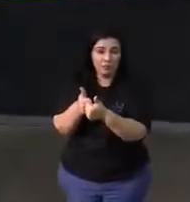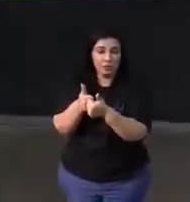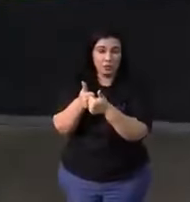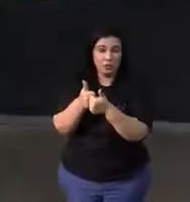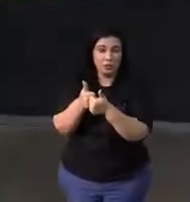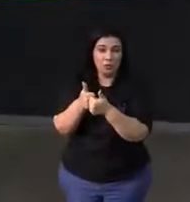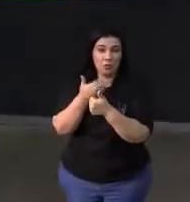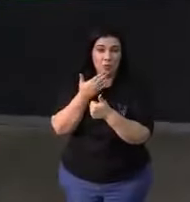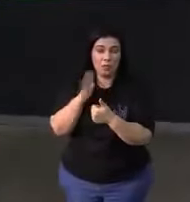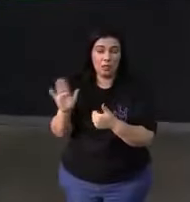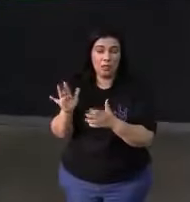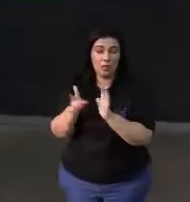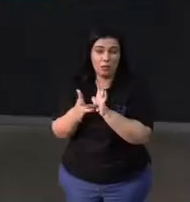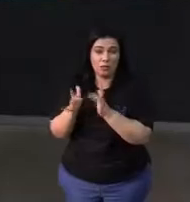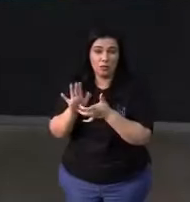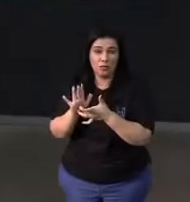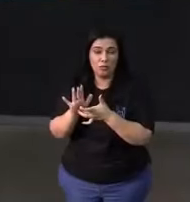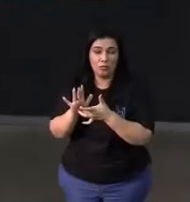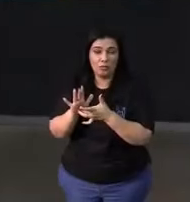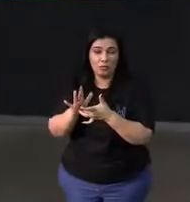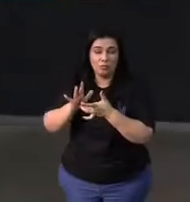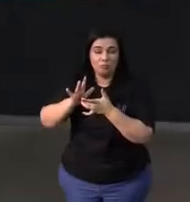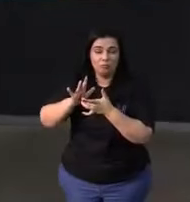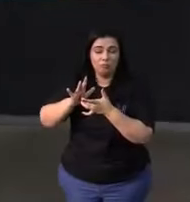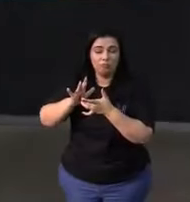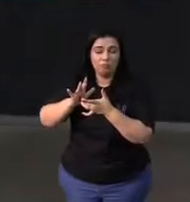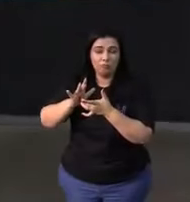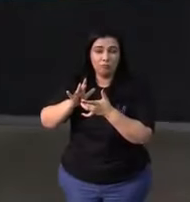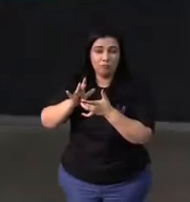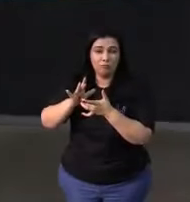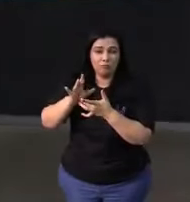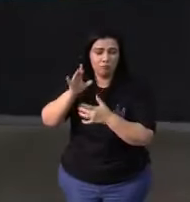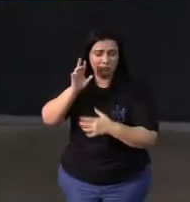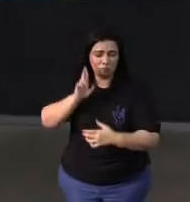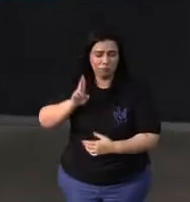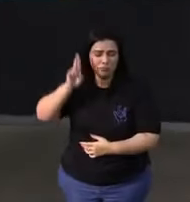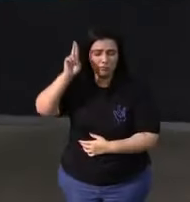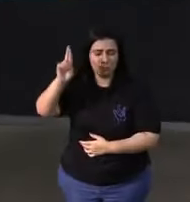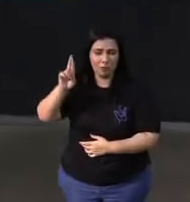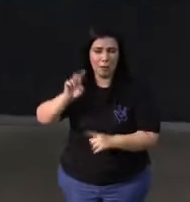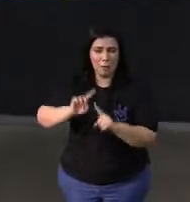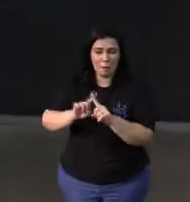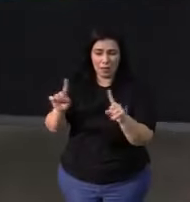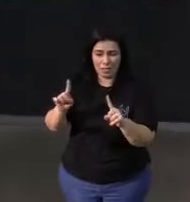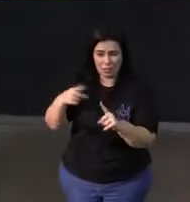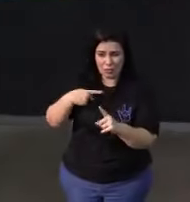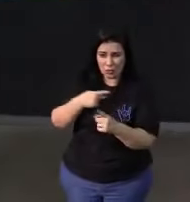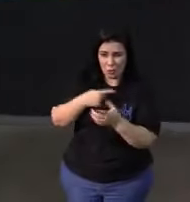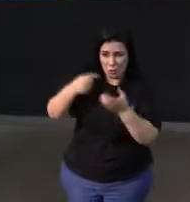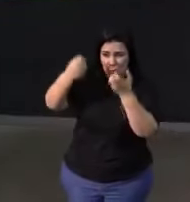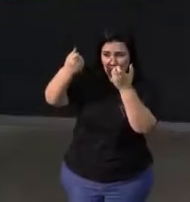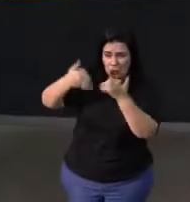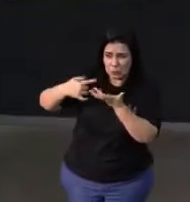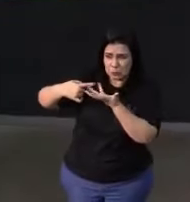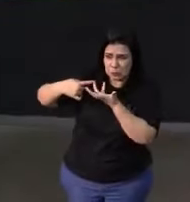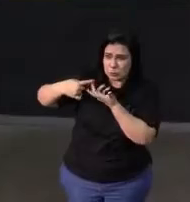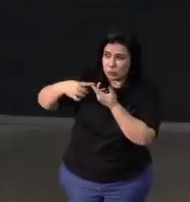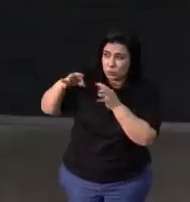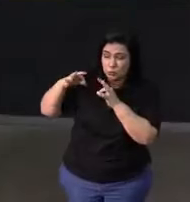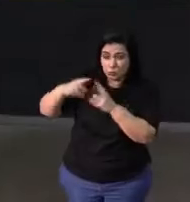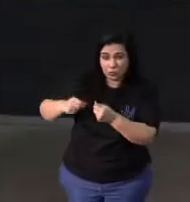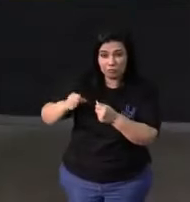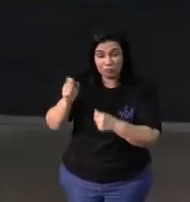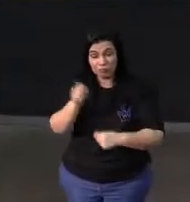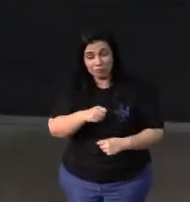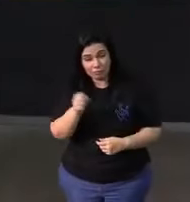prometeram a você um Jesus mestre. Mas pastor, ele faz tudo isso? Faz,